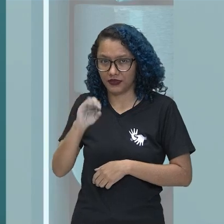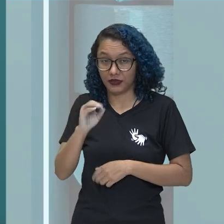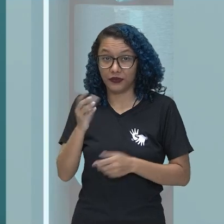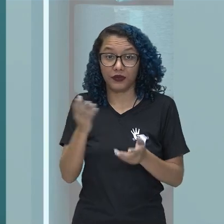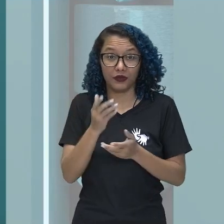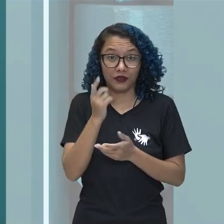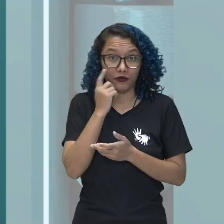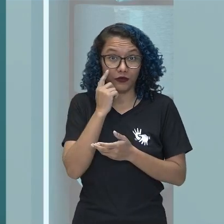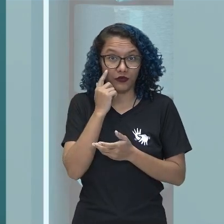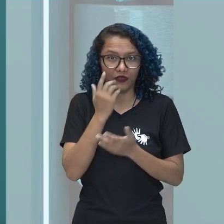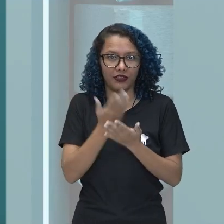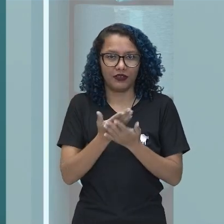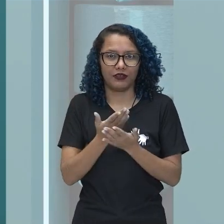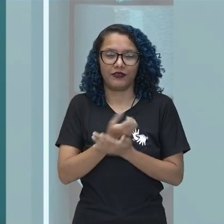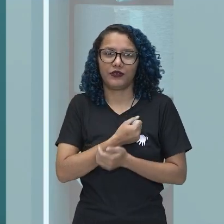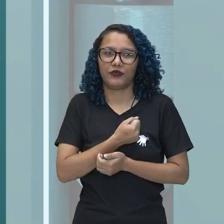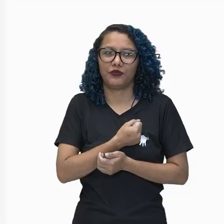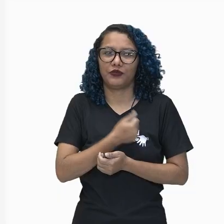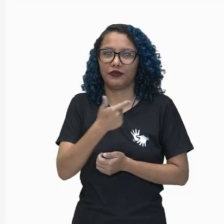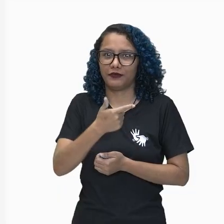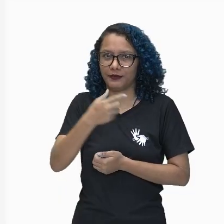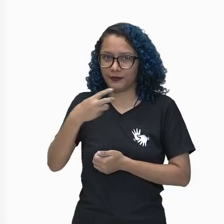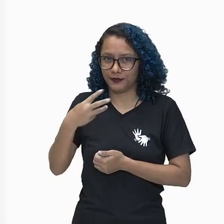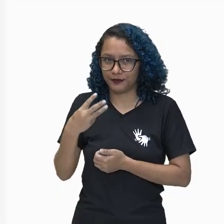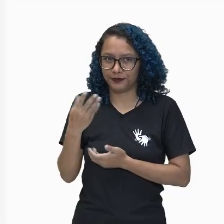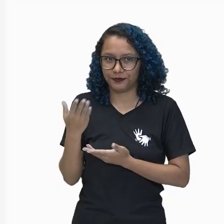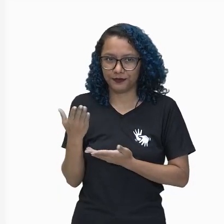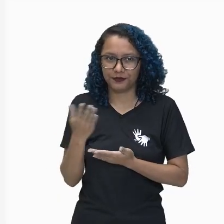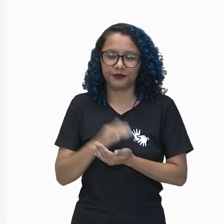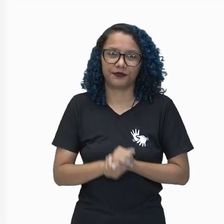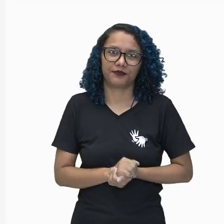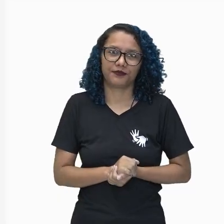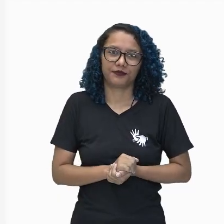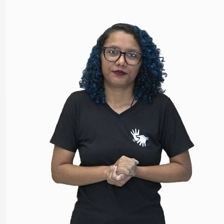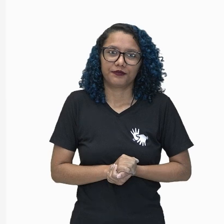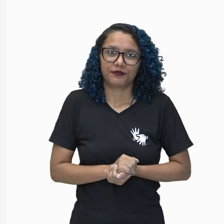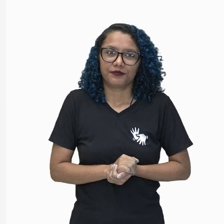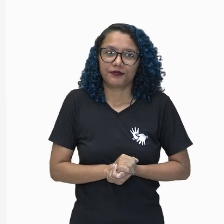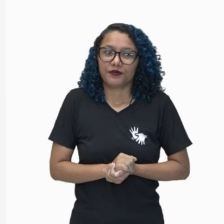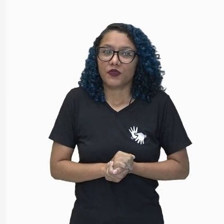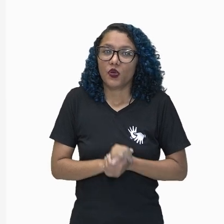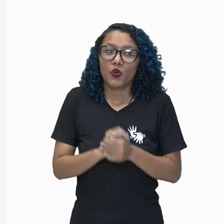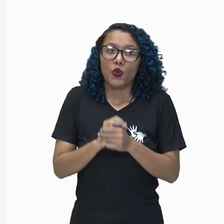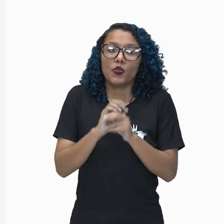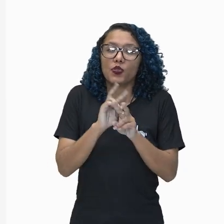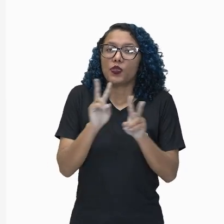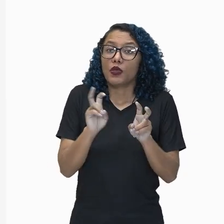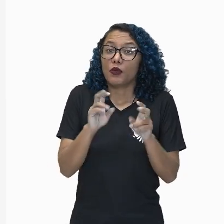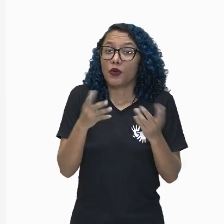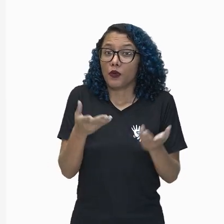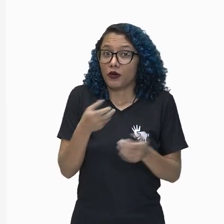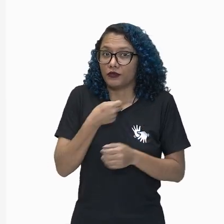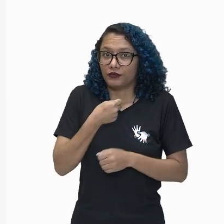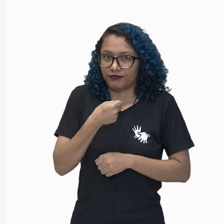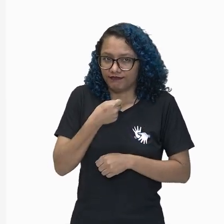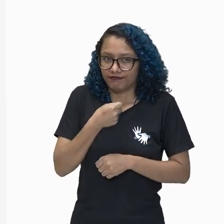à aula 23. Vamos lá. Aula 23, objeto de conhecimento,